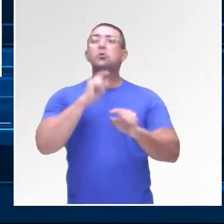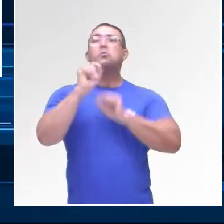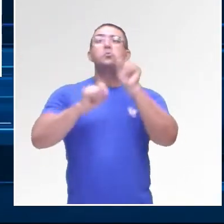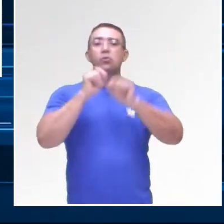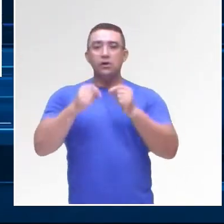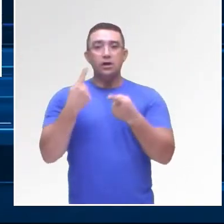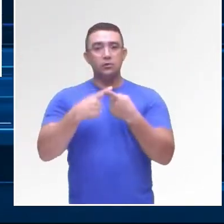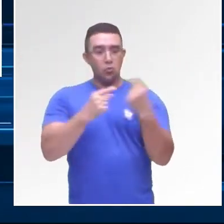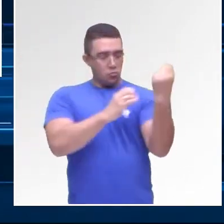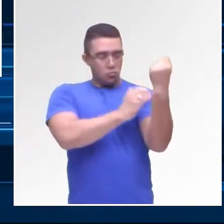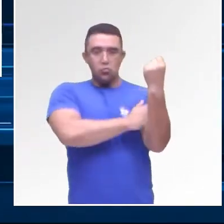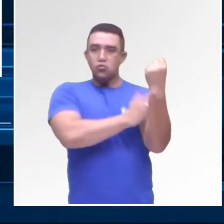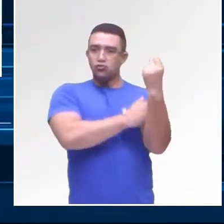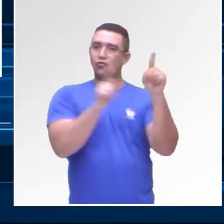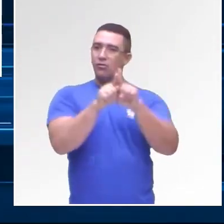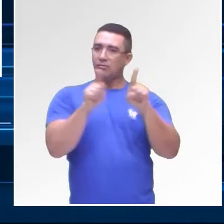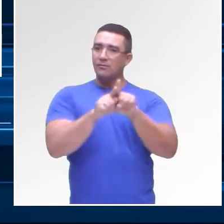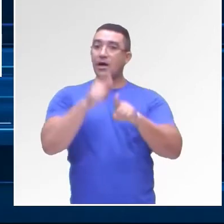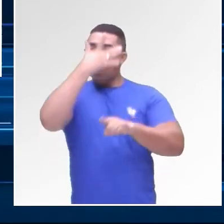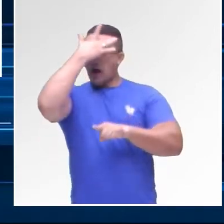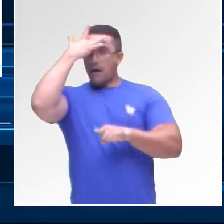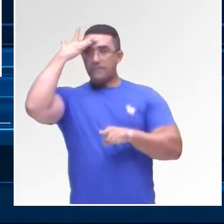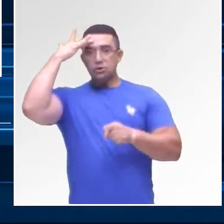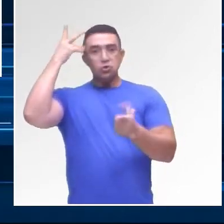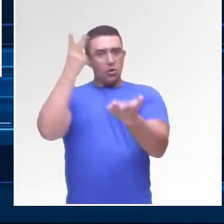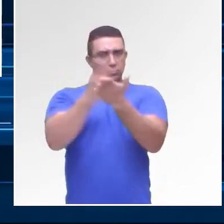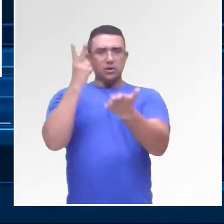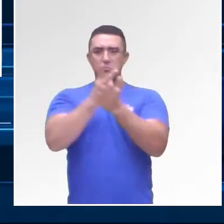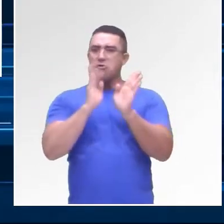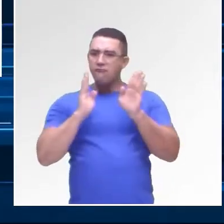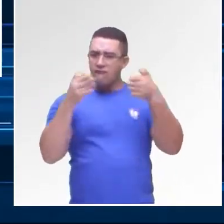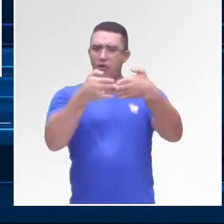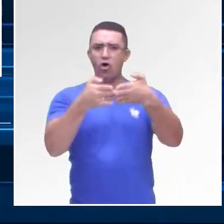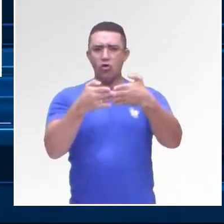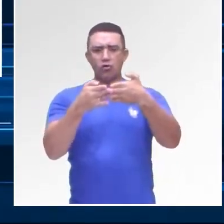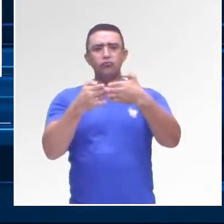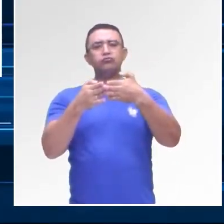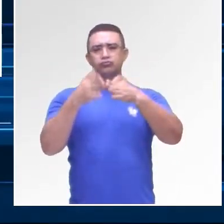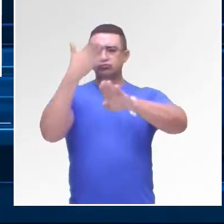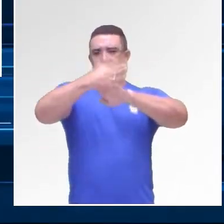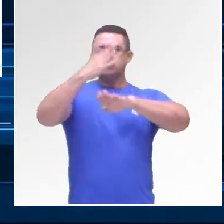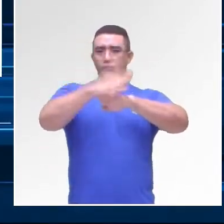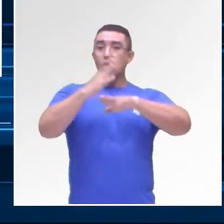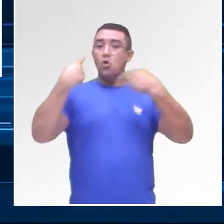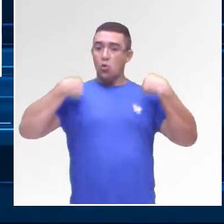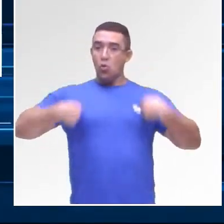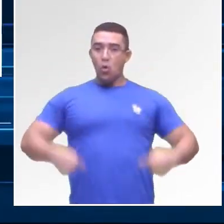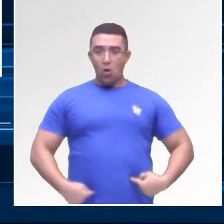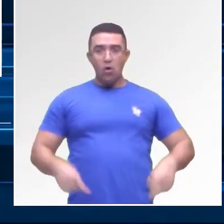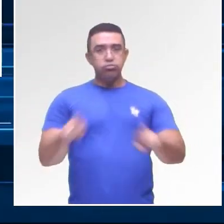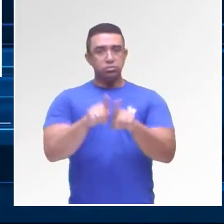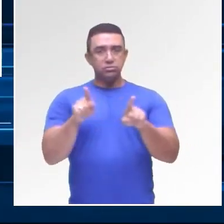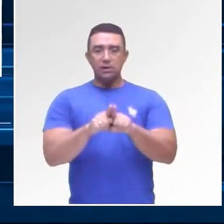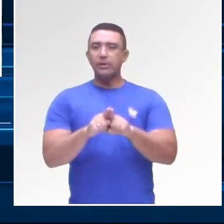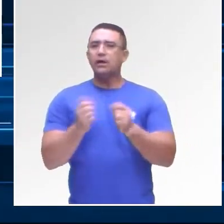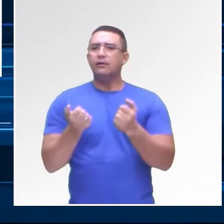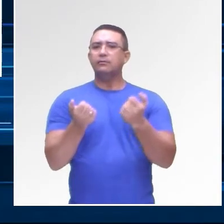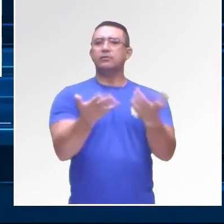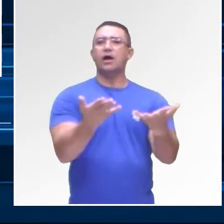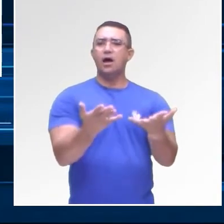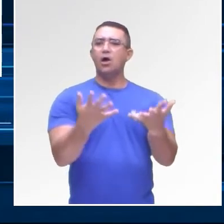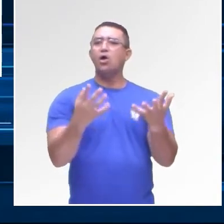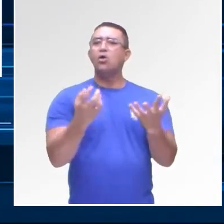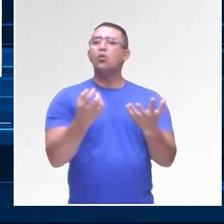nossos músculos. E para a pessoa se manter no exercício, ela precisa que o corpo forneça aos seus músculos uma maior quantidade de